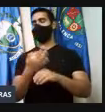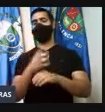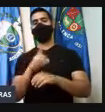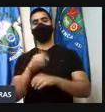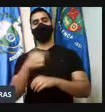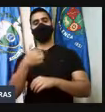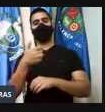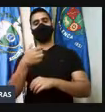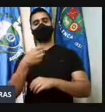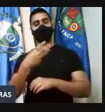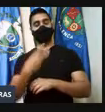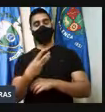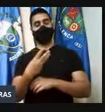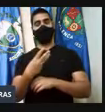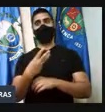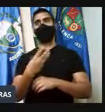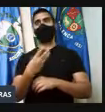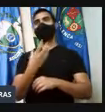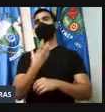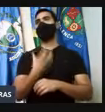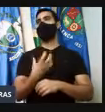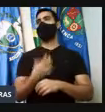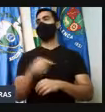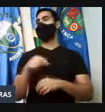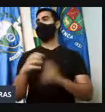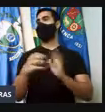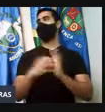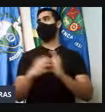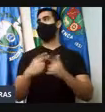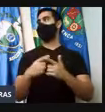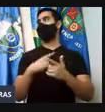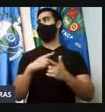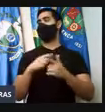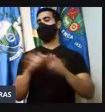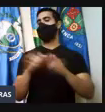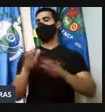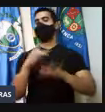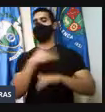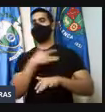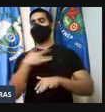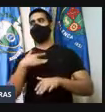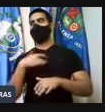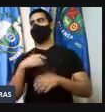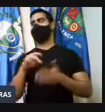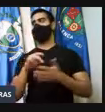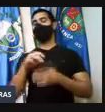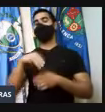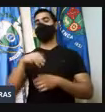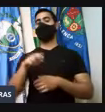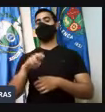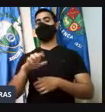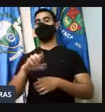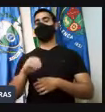Casa Legislativa, por tratamento de saúde. Marcelo Moreira.